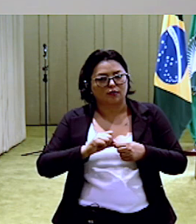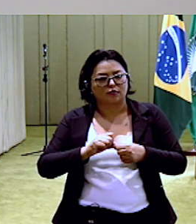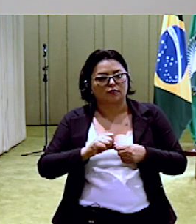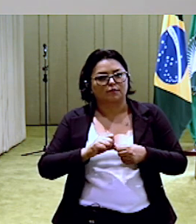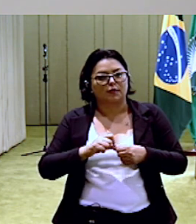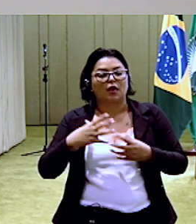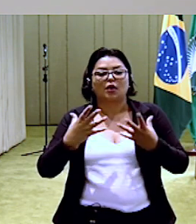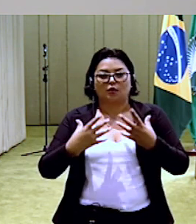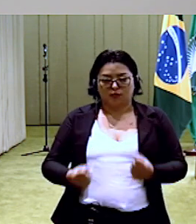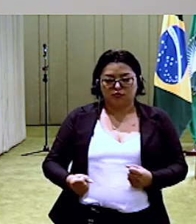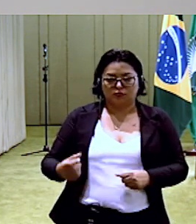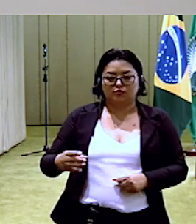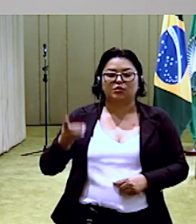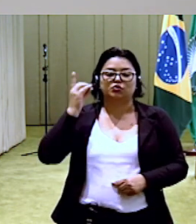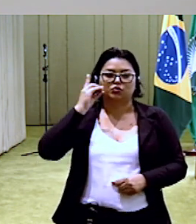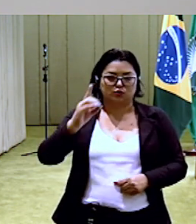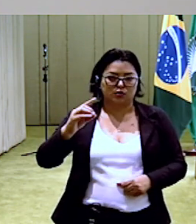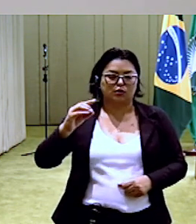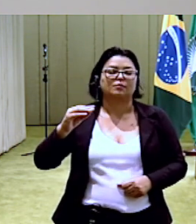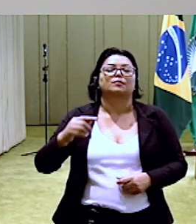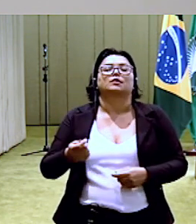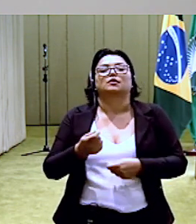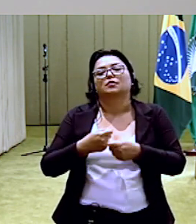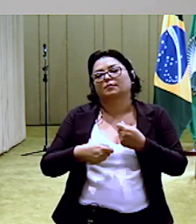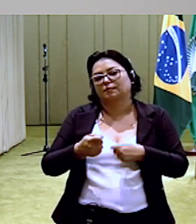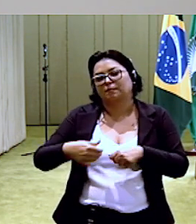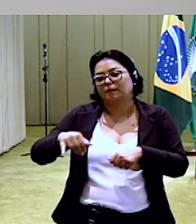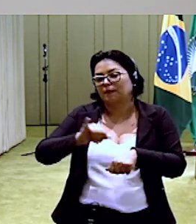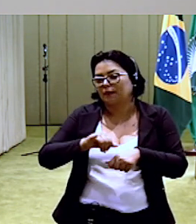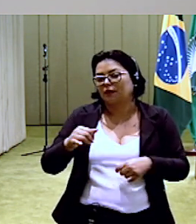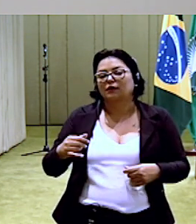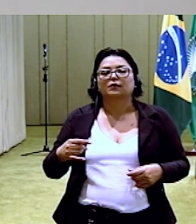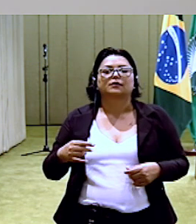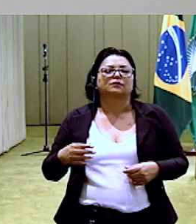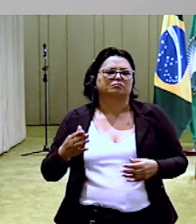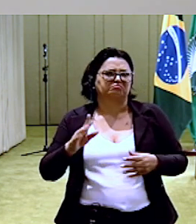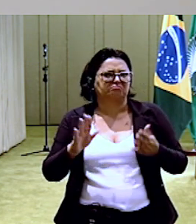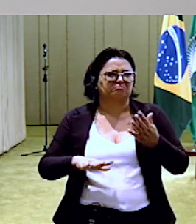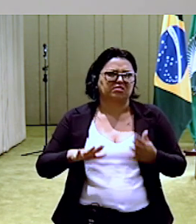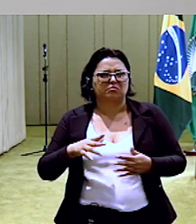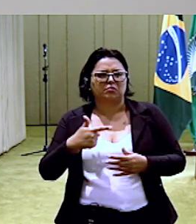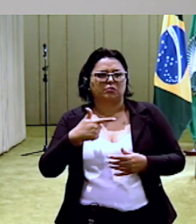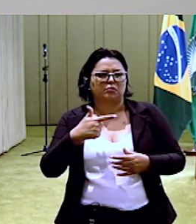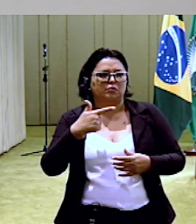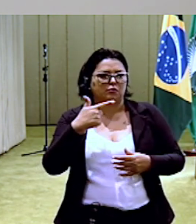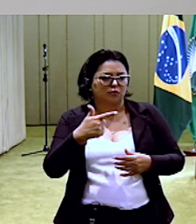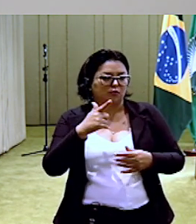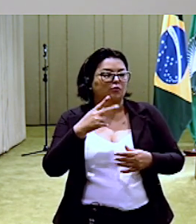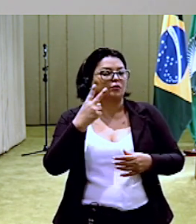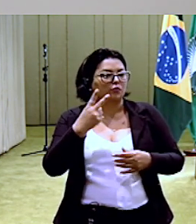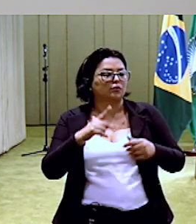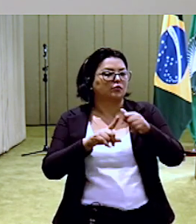Eu assumi a diretoria de mercado de capitais do Banco do BNDES há pouco mais de 2 meses, mas acho que desde do